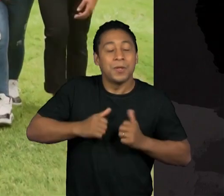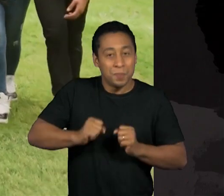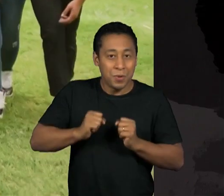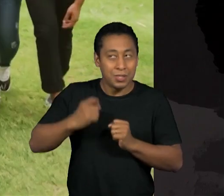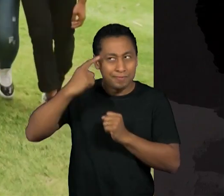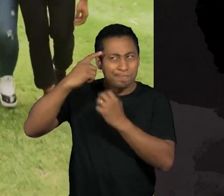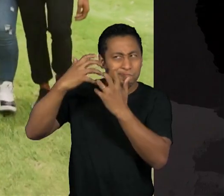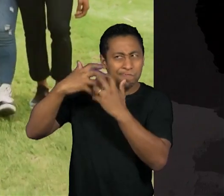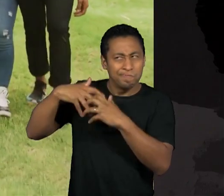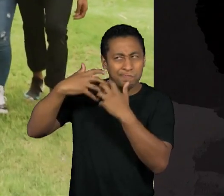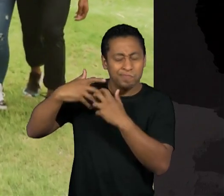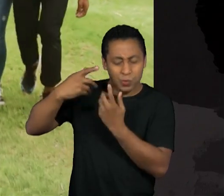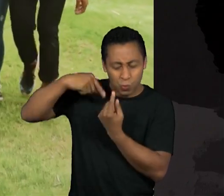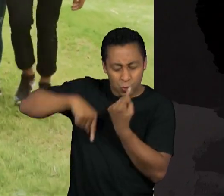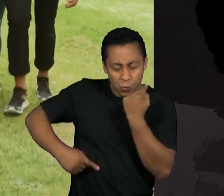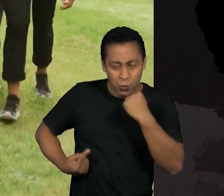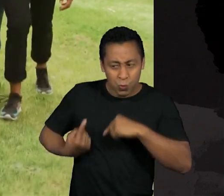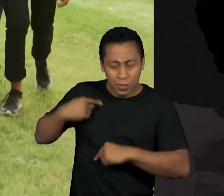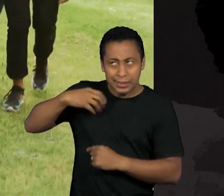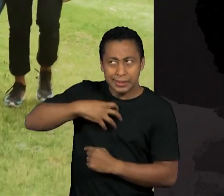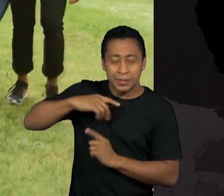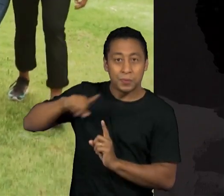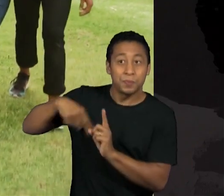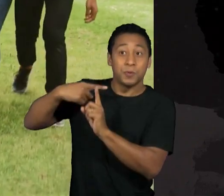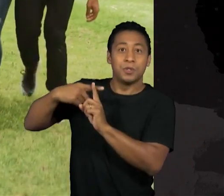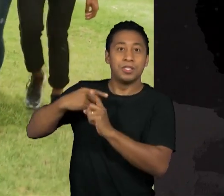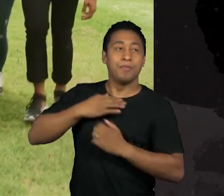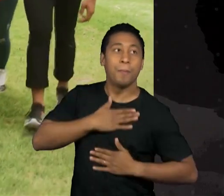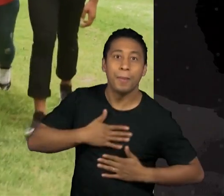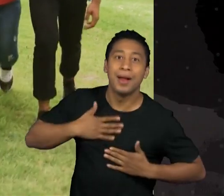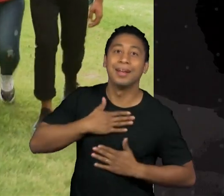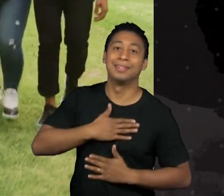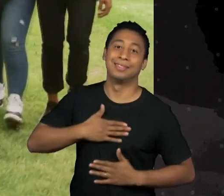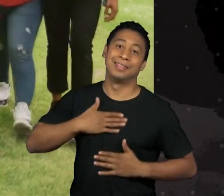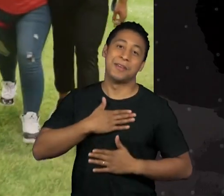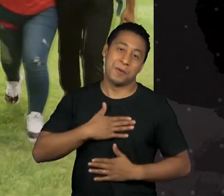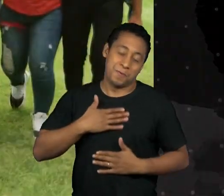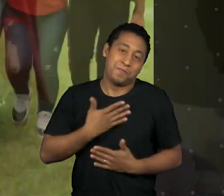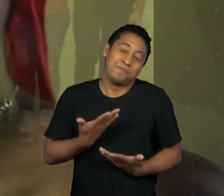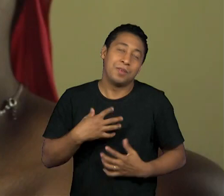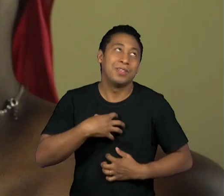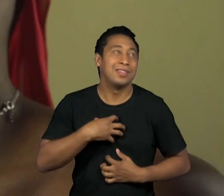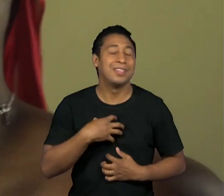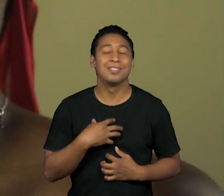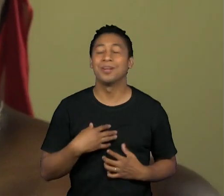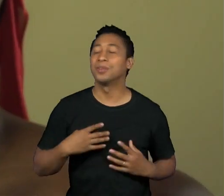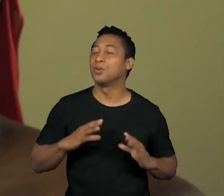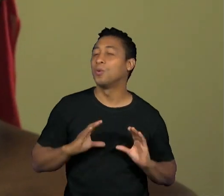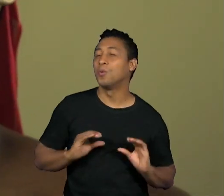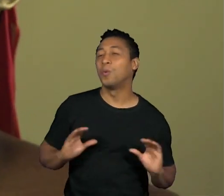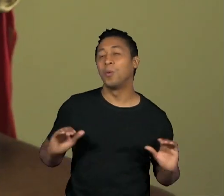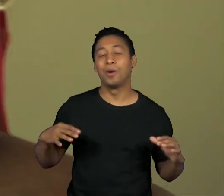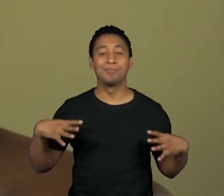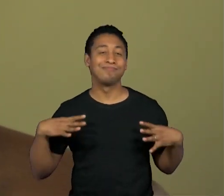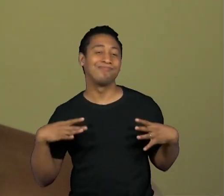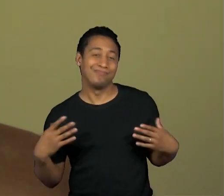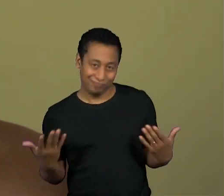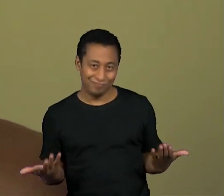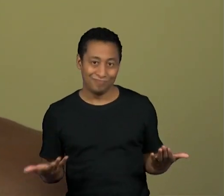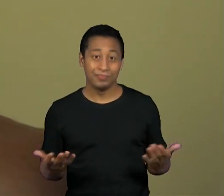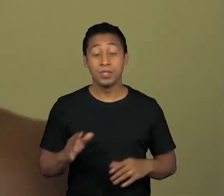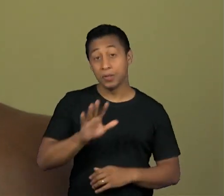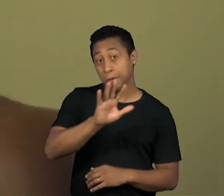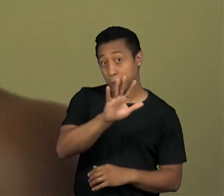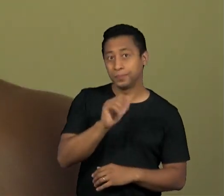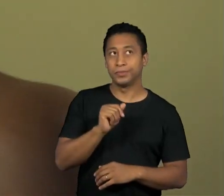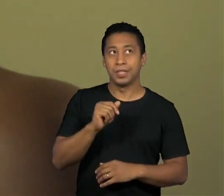neurotransmissores considerados positivos, ou que dão mais prazer e mais relaxamento. Que é como se fosse assim, em vez de ser